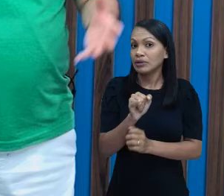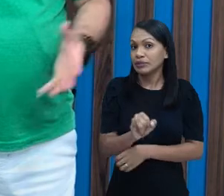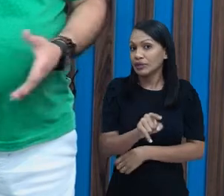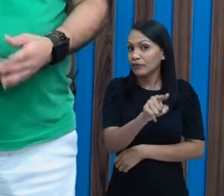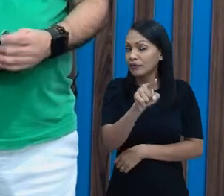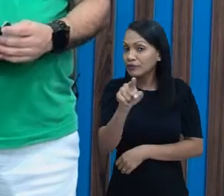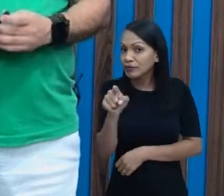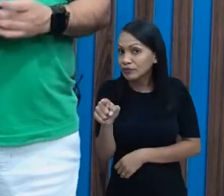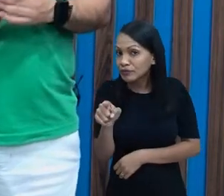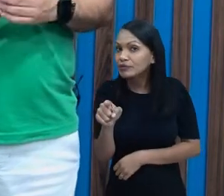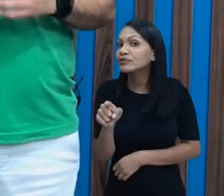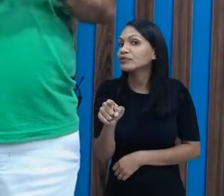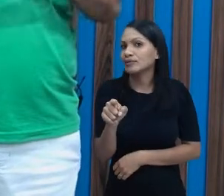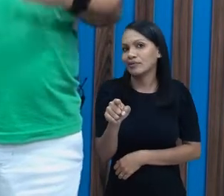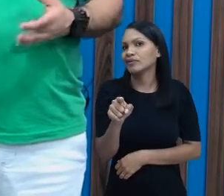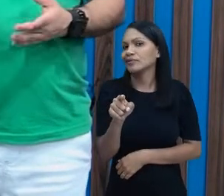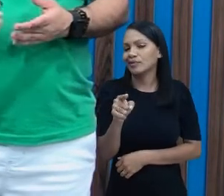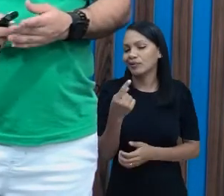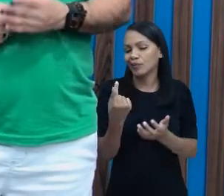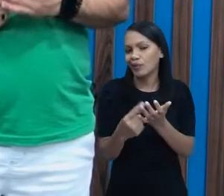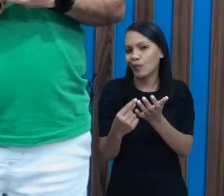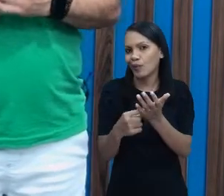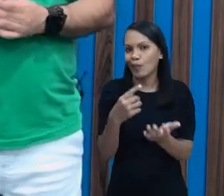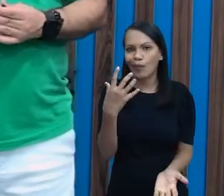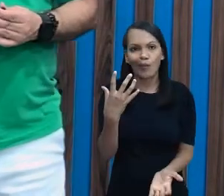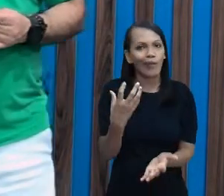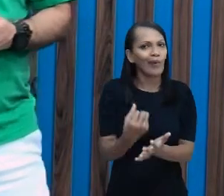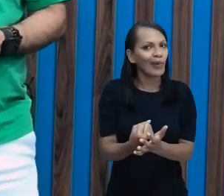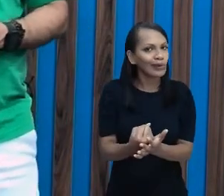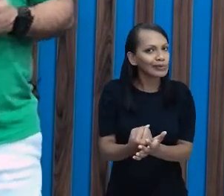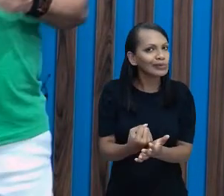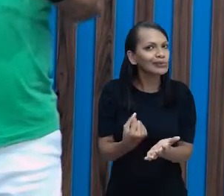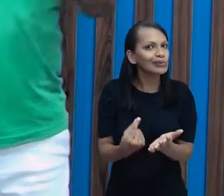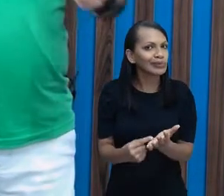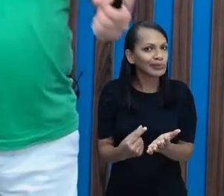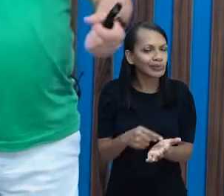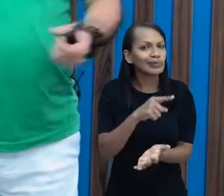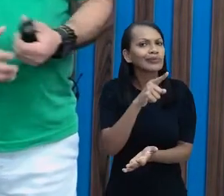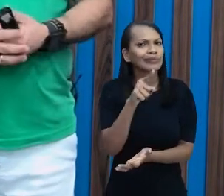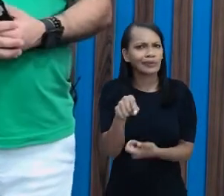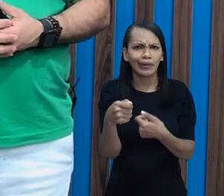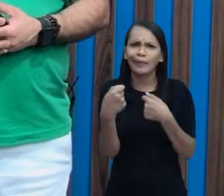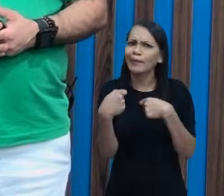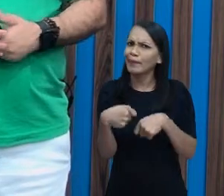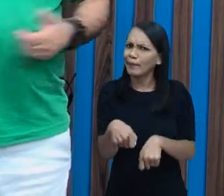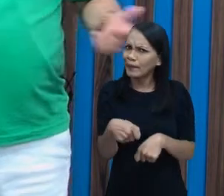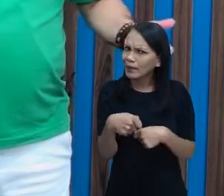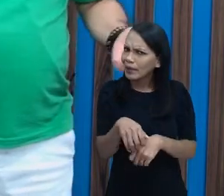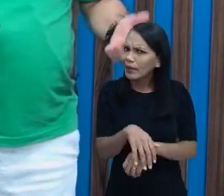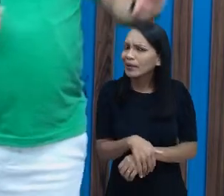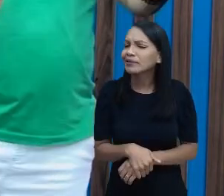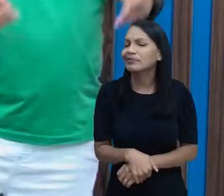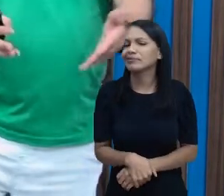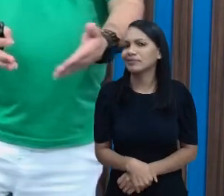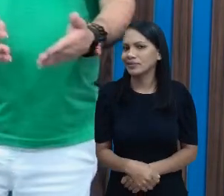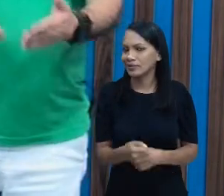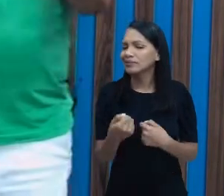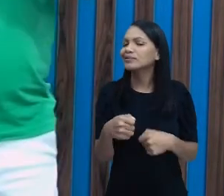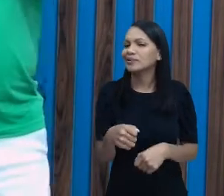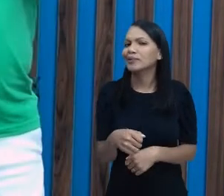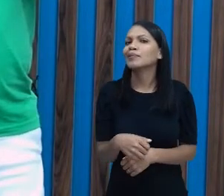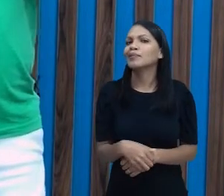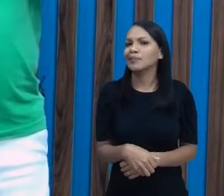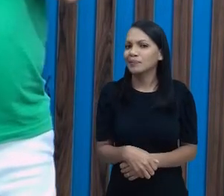não fez o download do aplicativo do Educa Recife, você está aí, ó, se abestalhando, né, professor? Ele está se